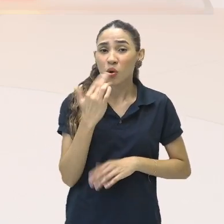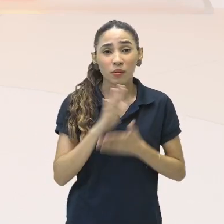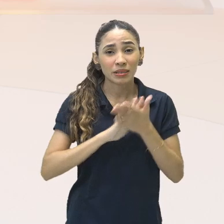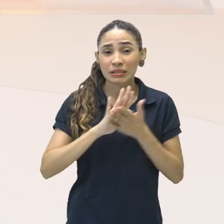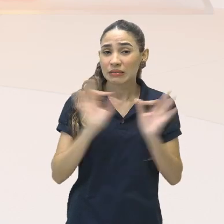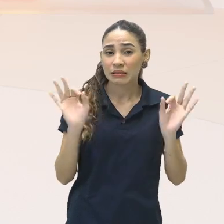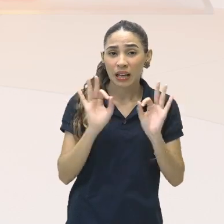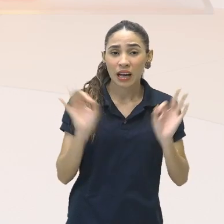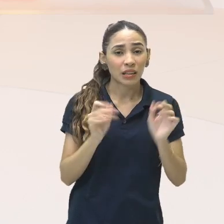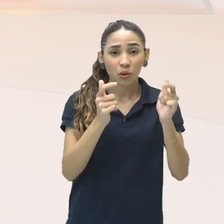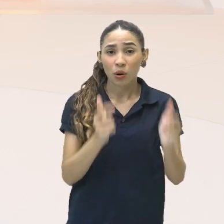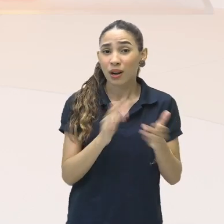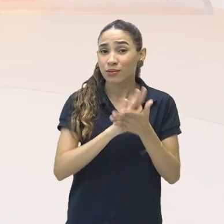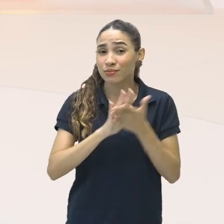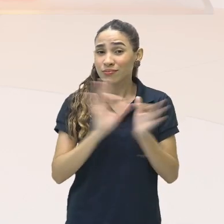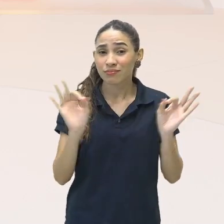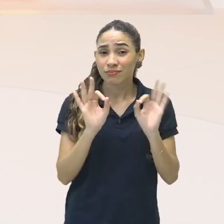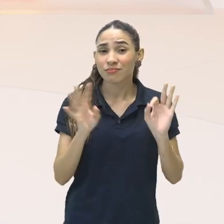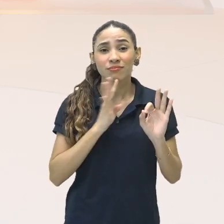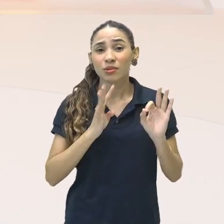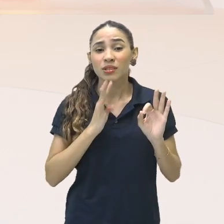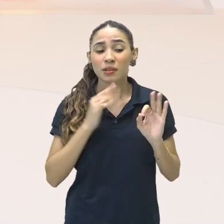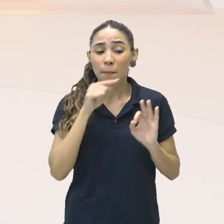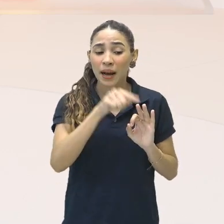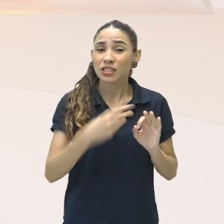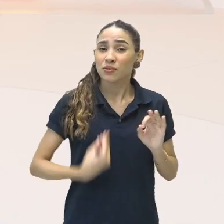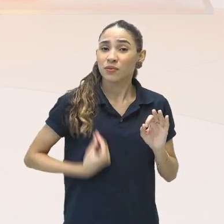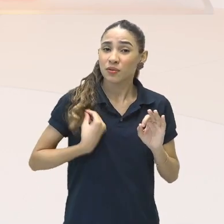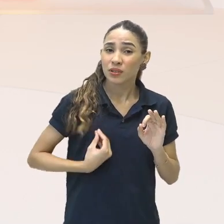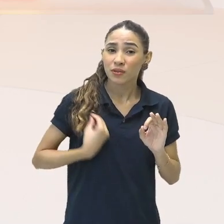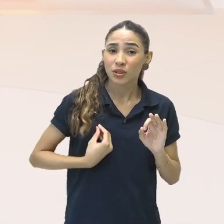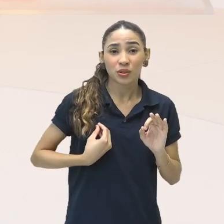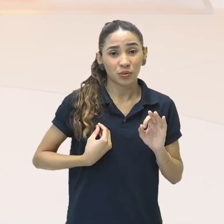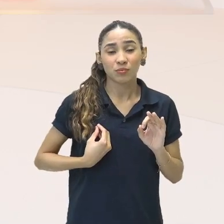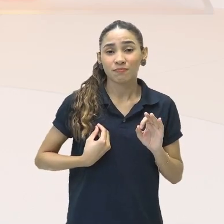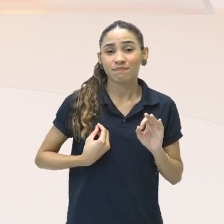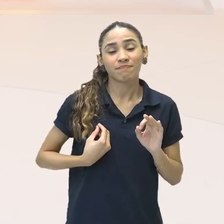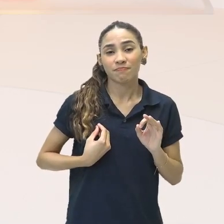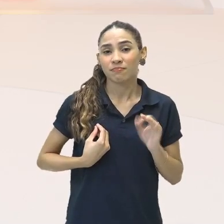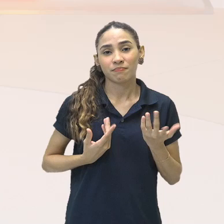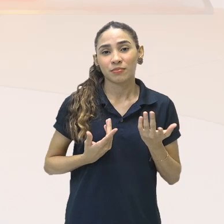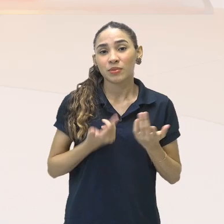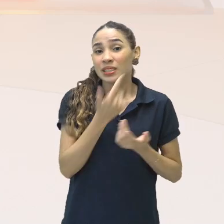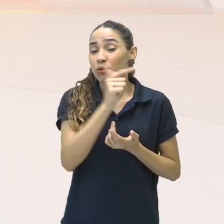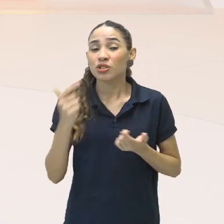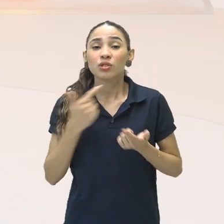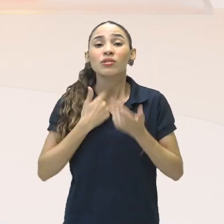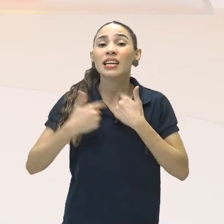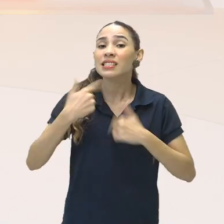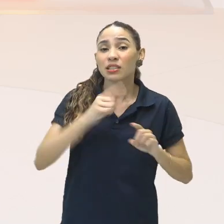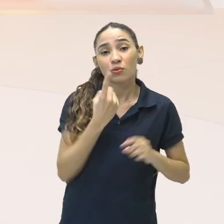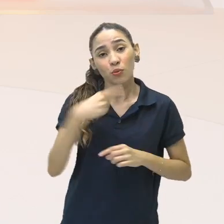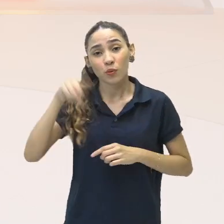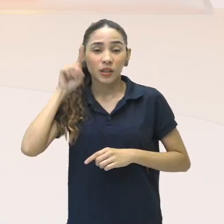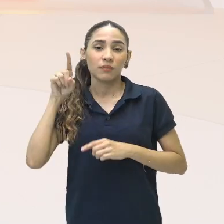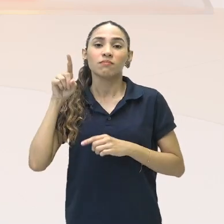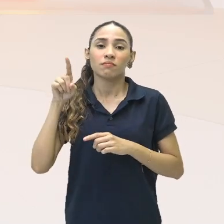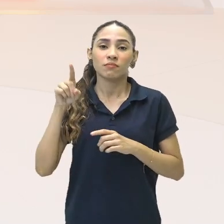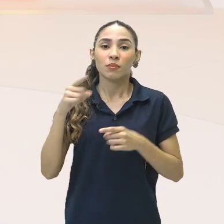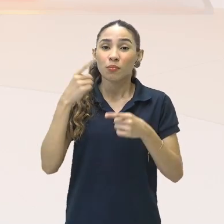o território e ficaram neste local contra a sua vontade e ainda tendo uma imposição de